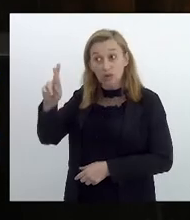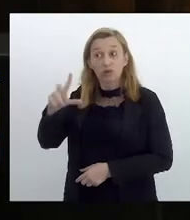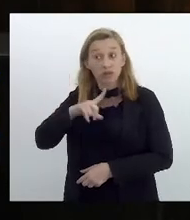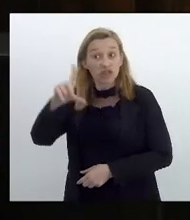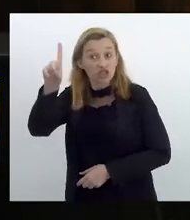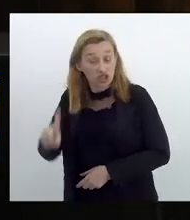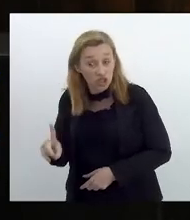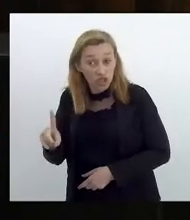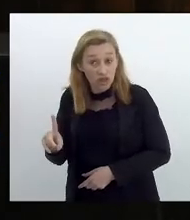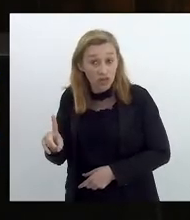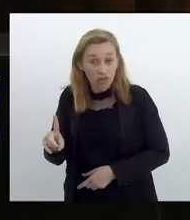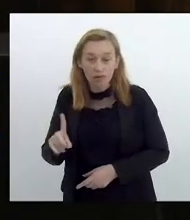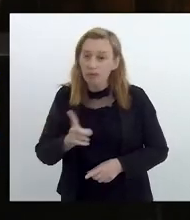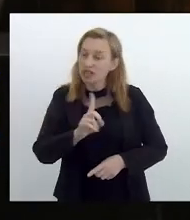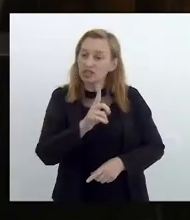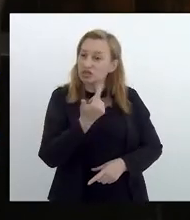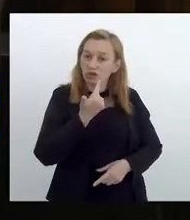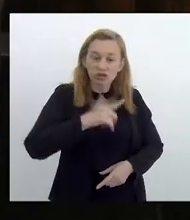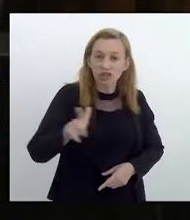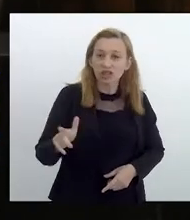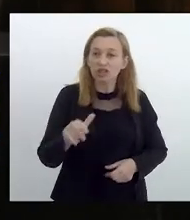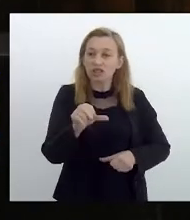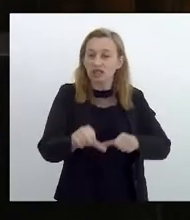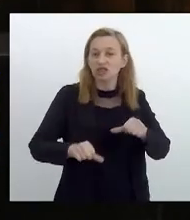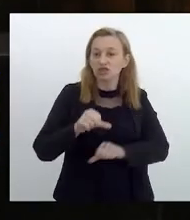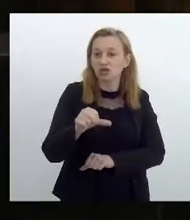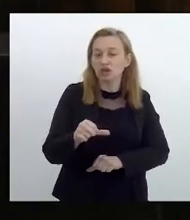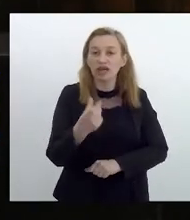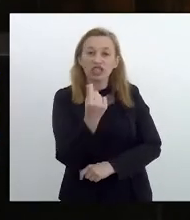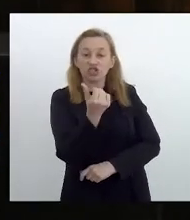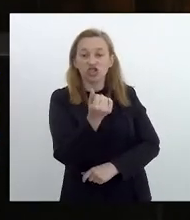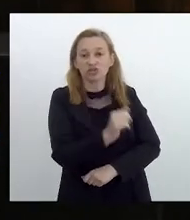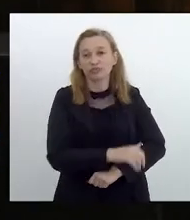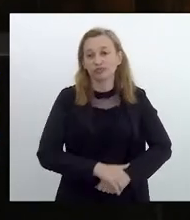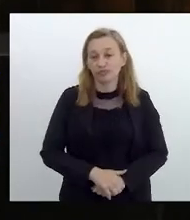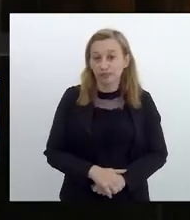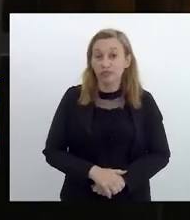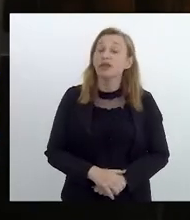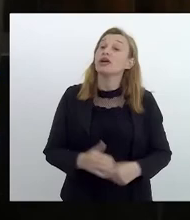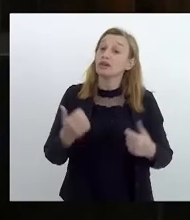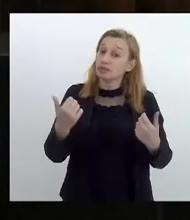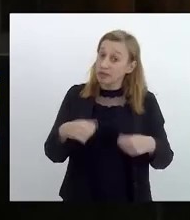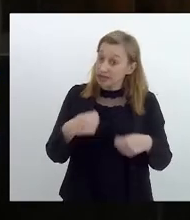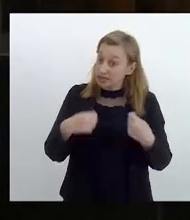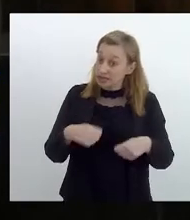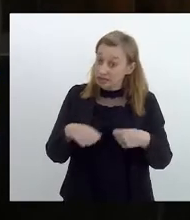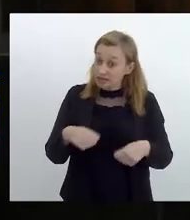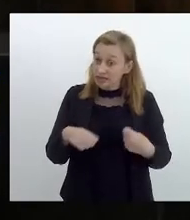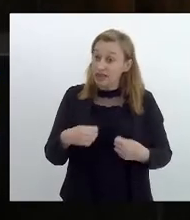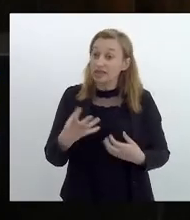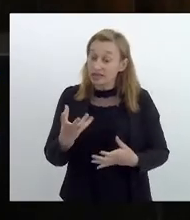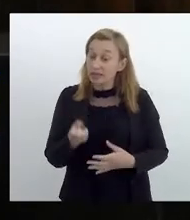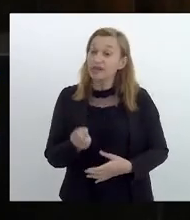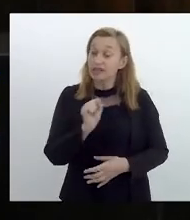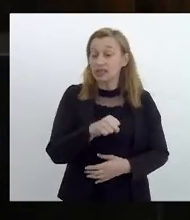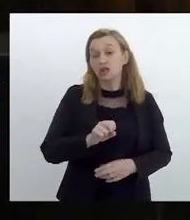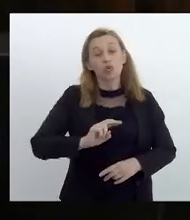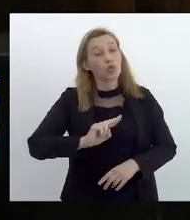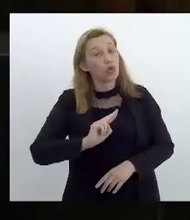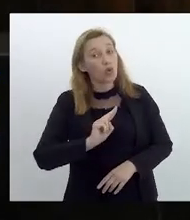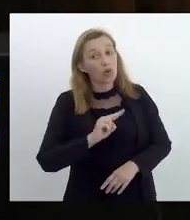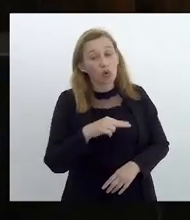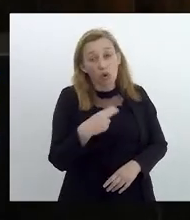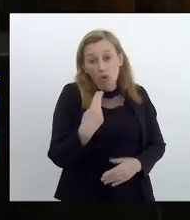prêmio mas não tem direito de transformá-la em pecúnia só tem que gozava se quiser se não quiser